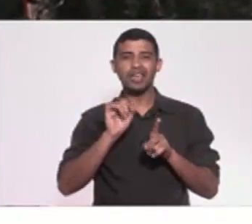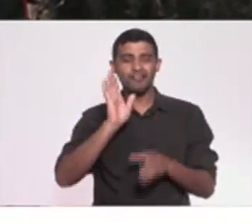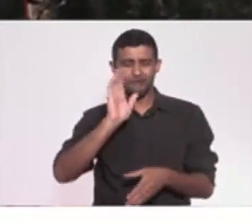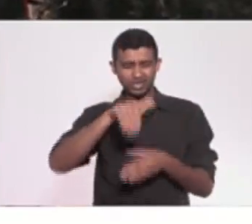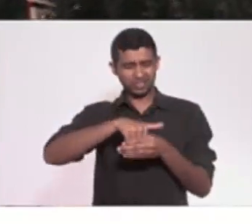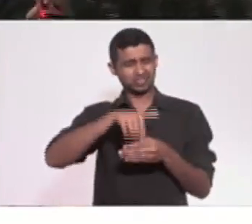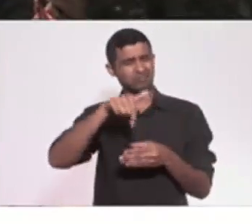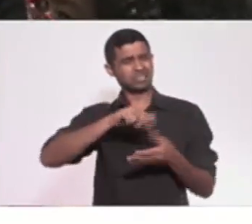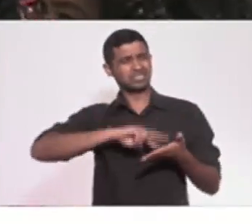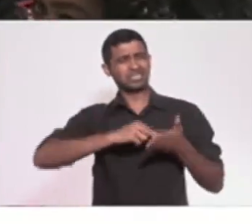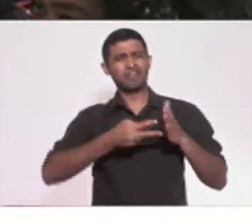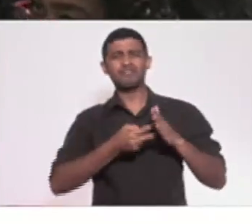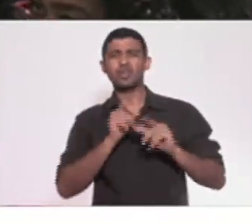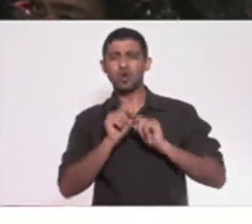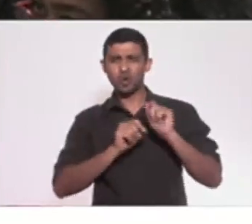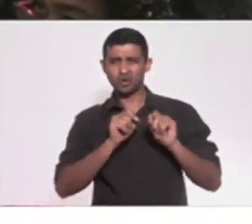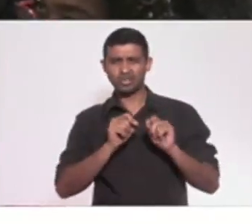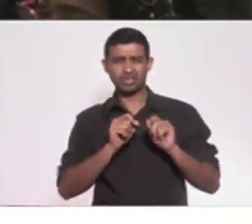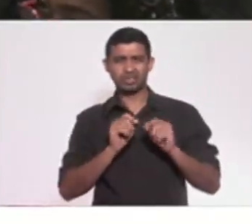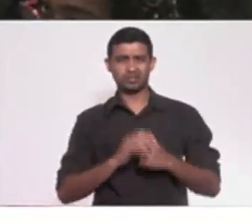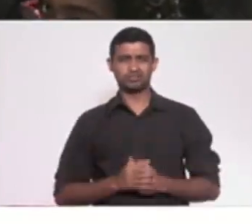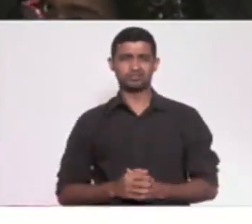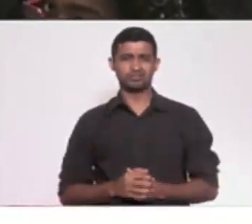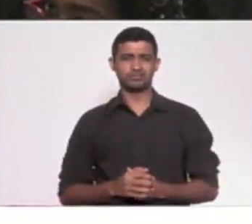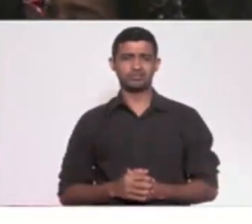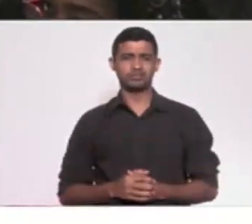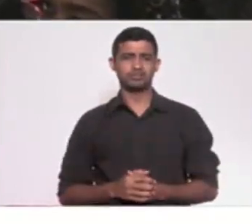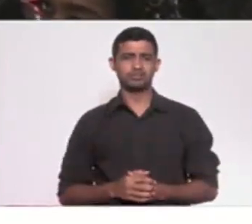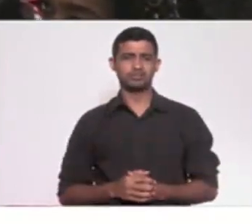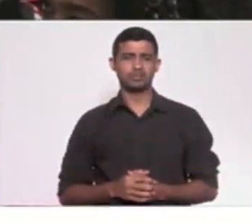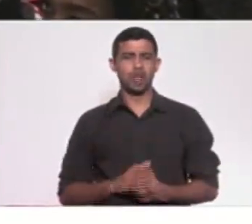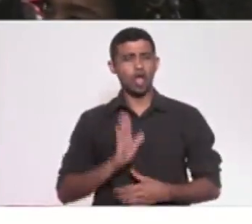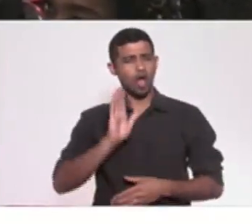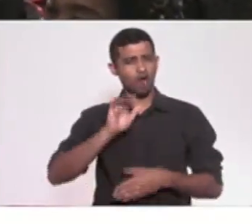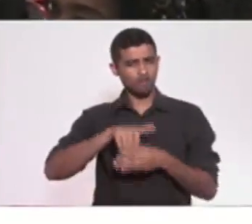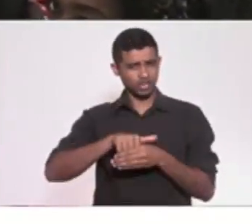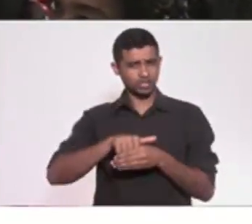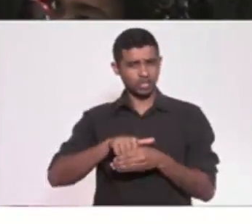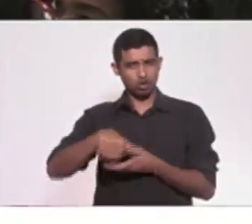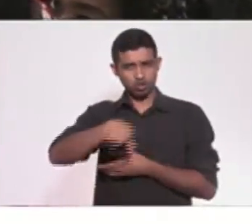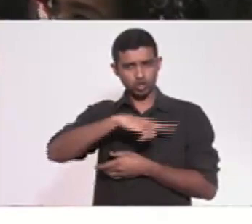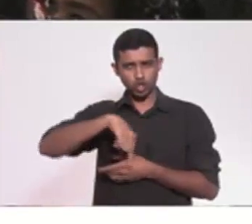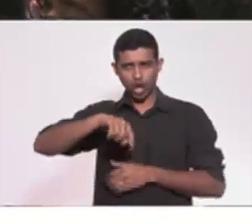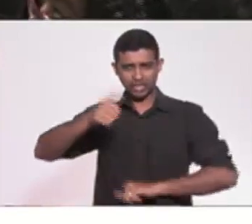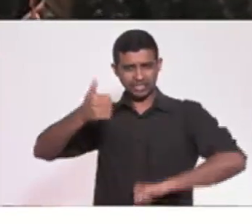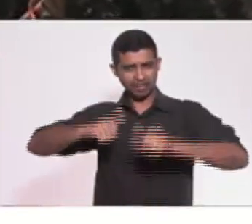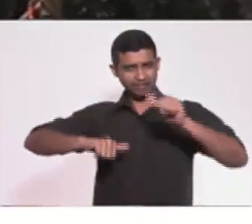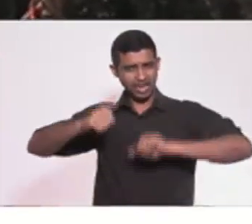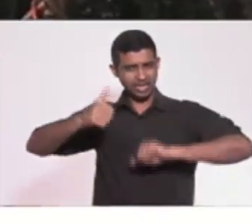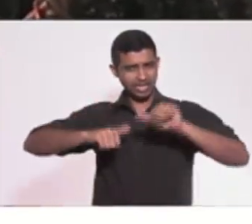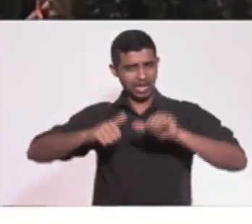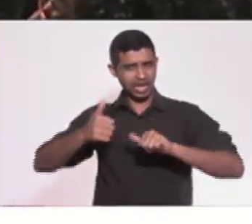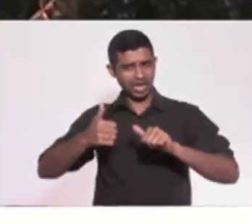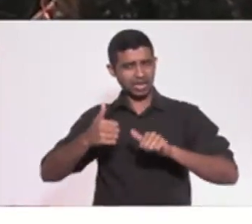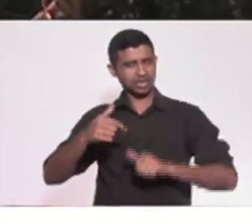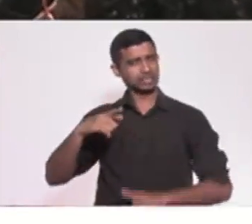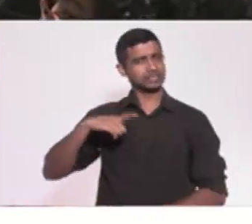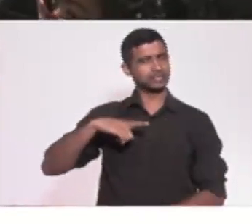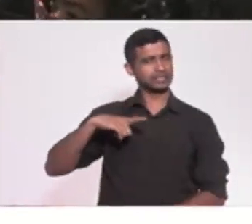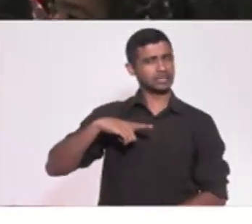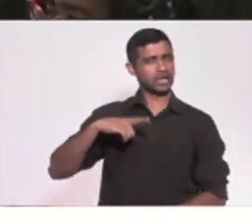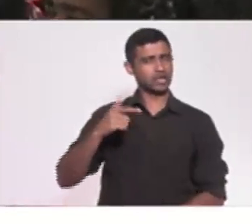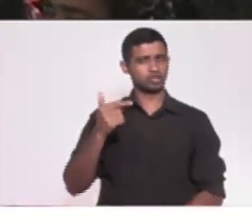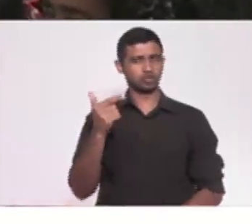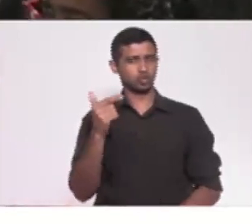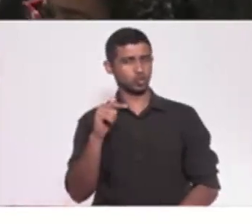votação, pois ela não é simplesmente para a gente avaliar se há ou não há